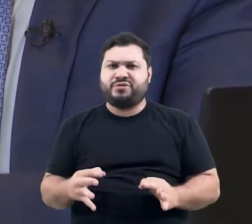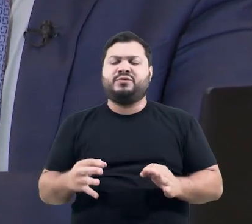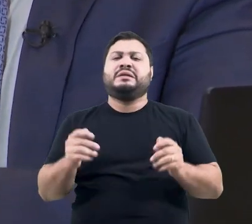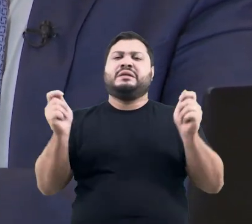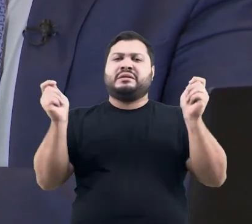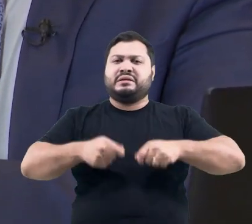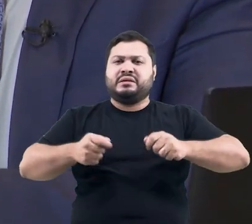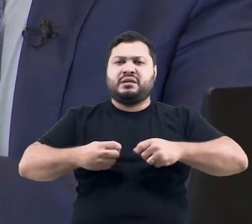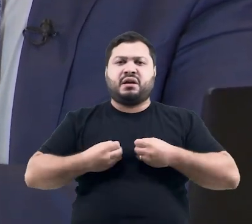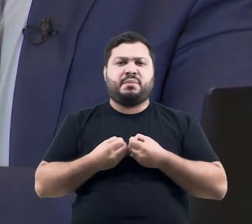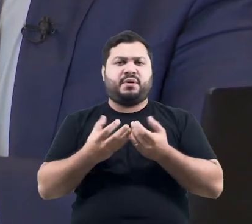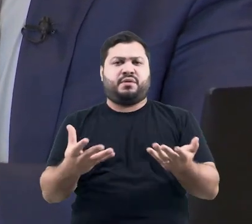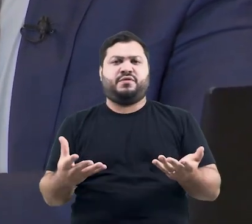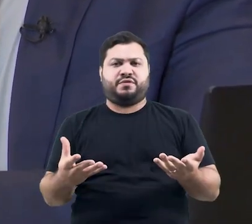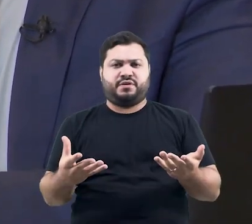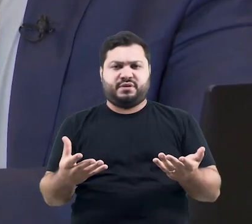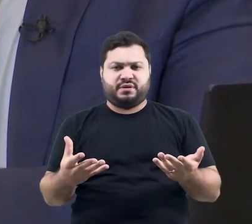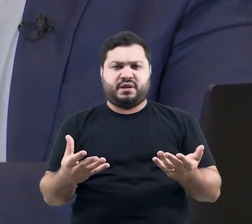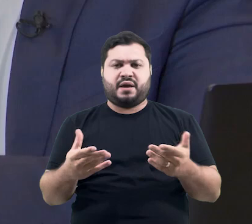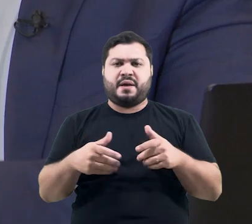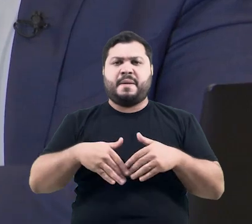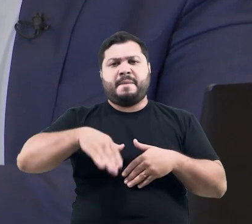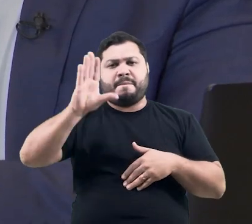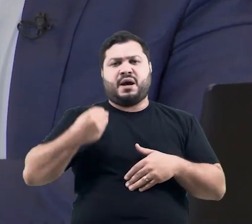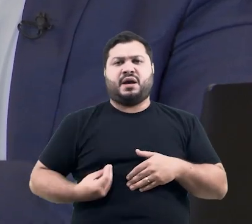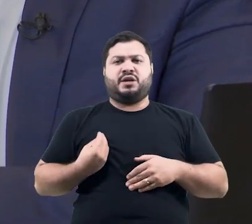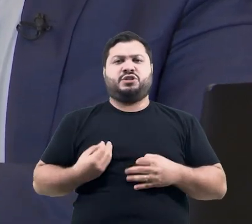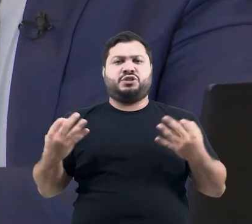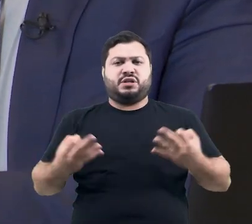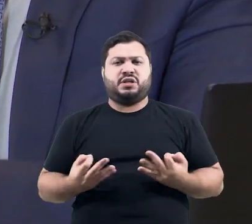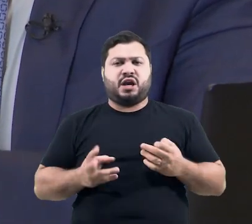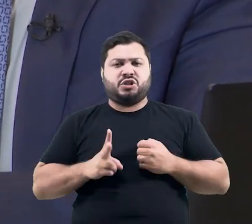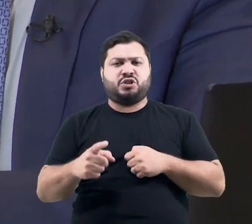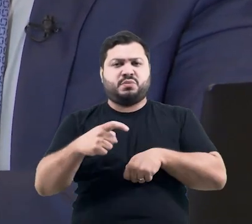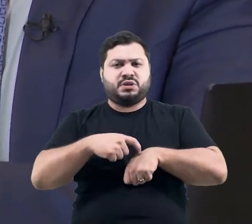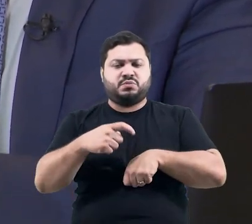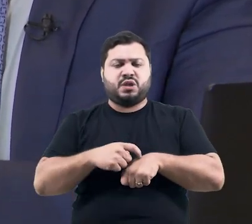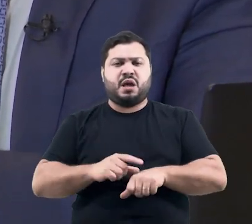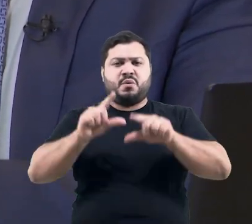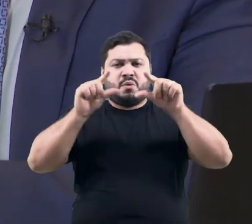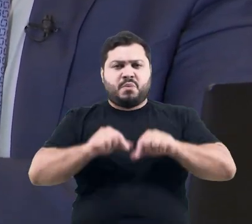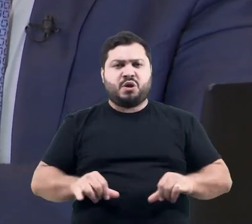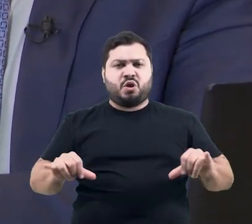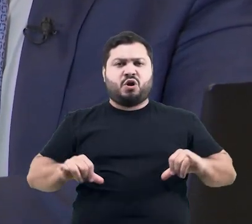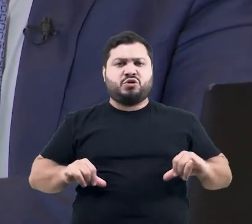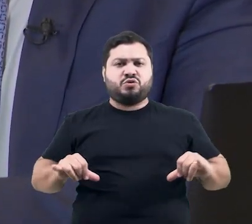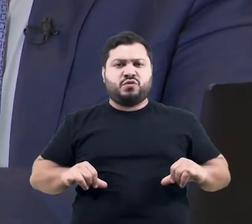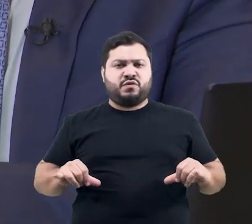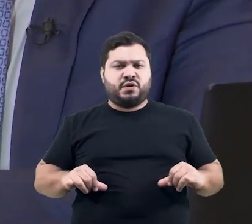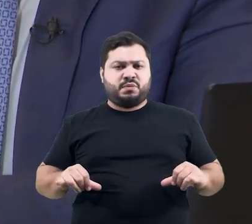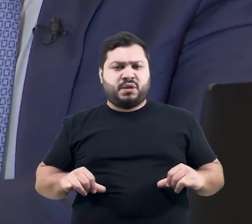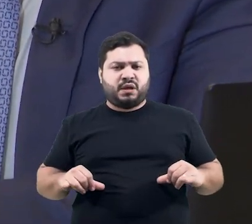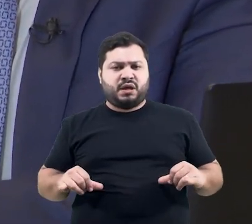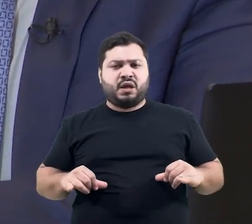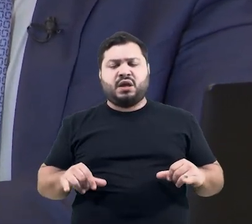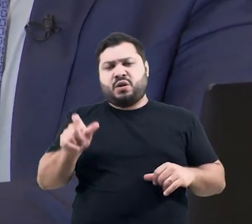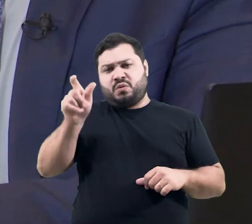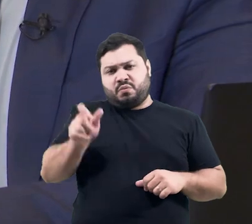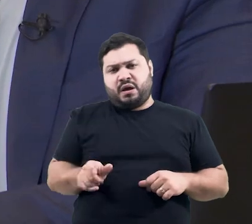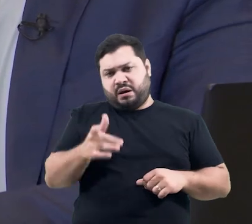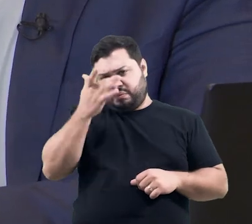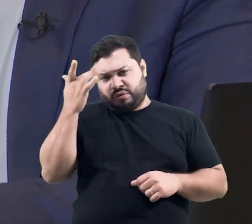e eficaz, né, capaz de ofertar maior dignidade e, ao mesmo tempo, menor